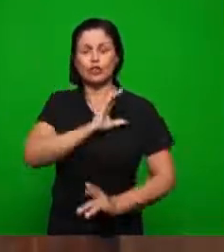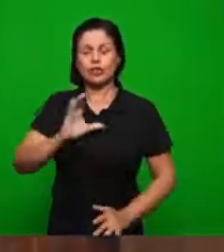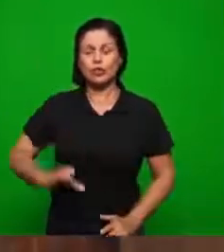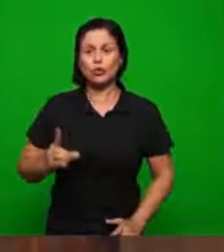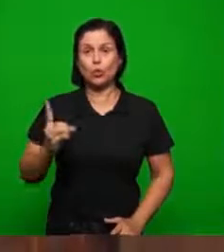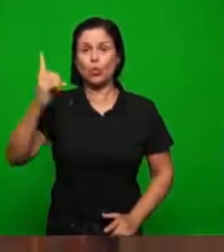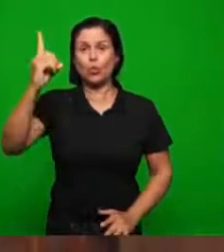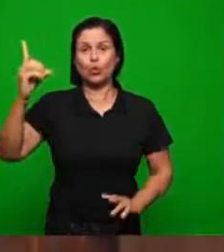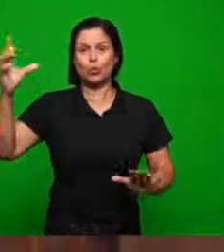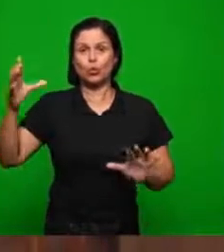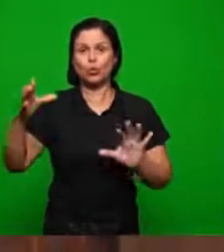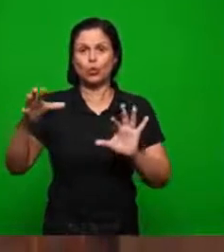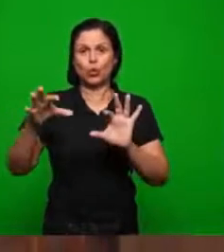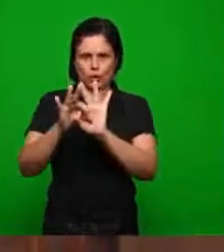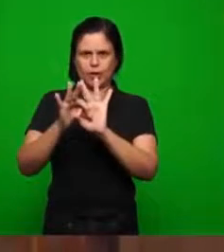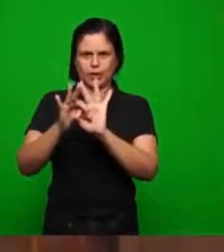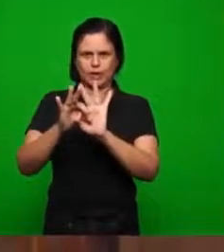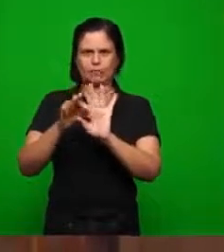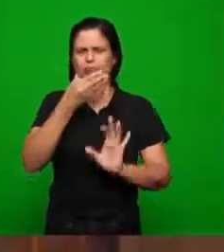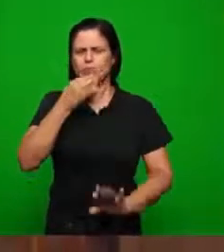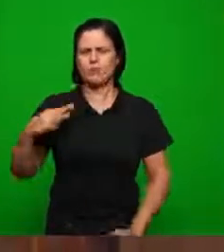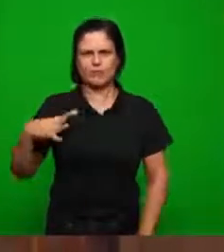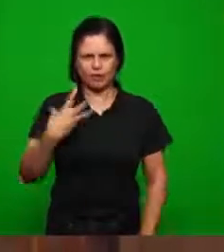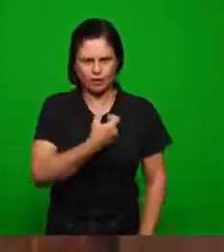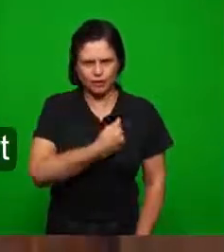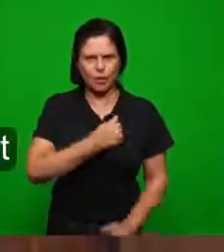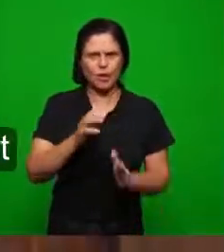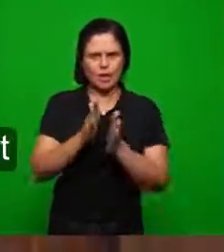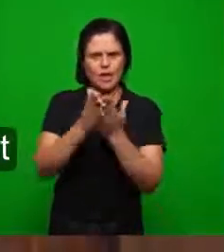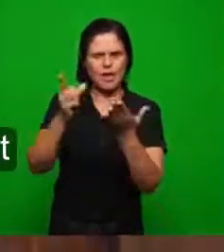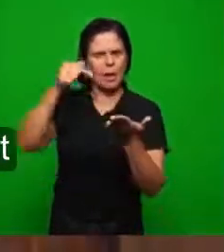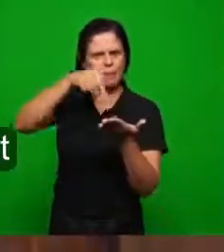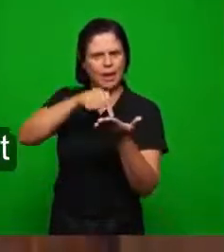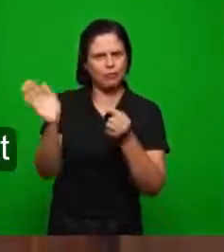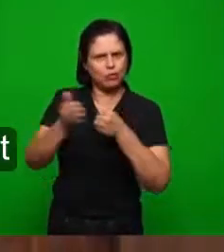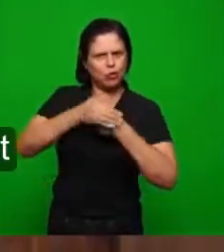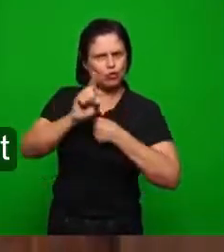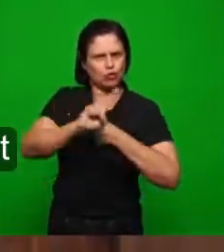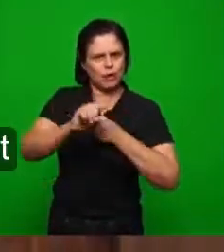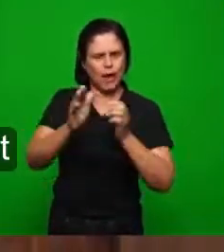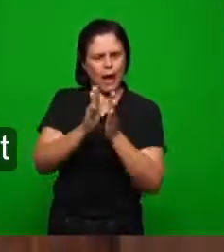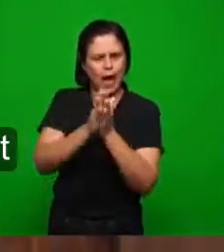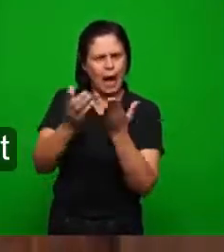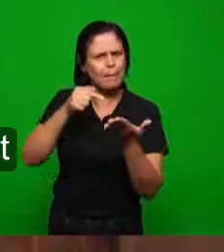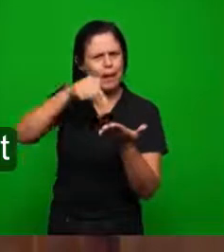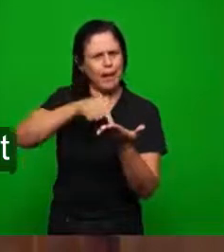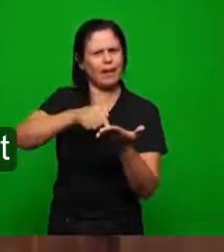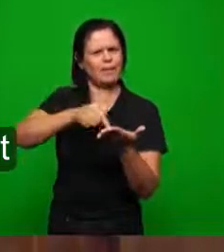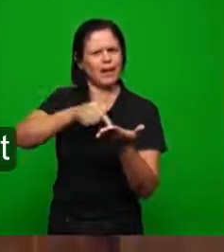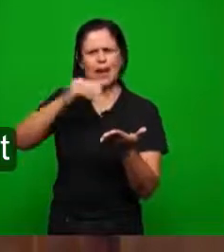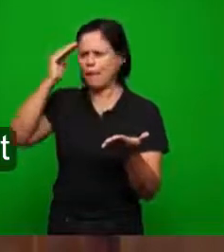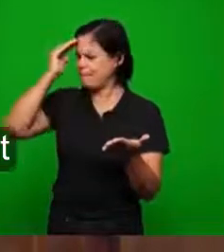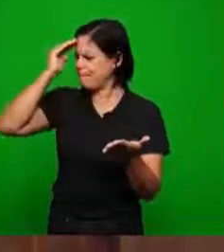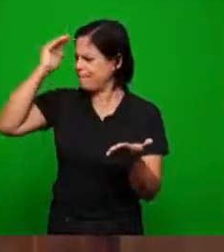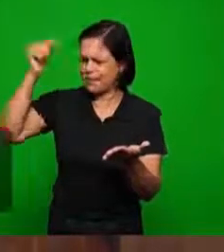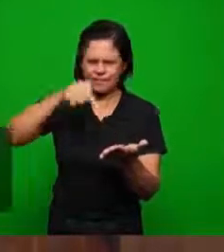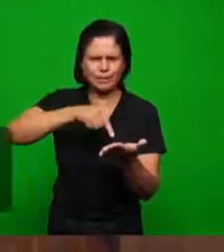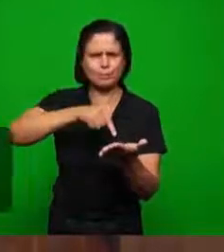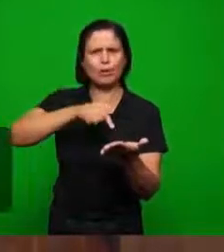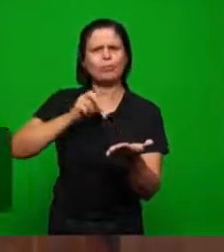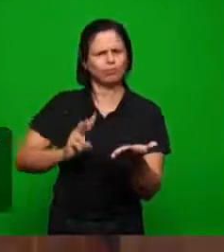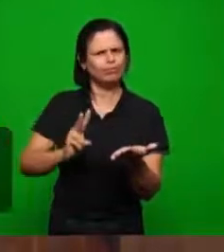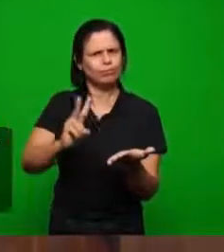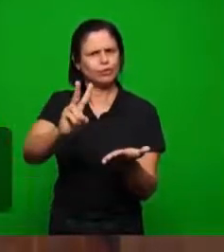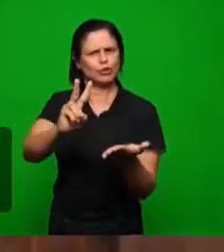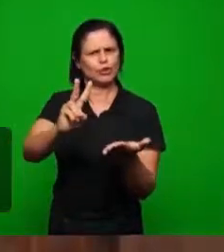E a palavra, que não podia estar escondida, mas que a palavra, que era o elemento, o instrumento